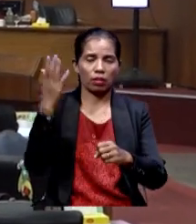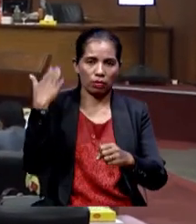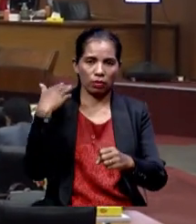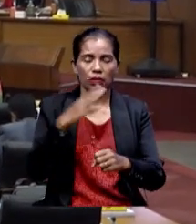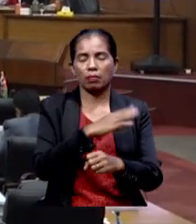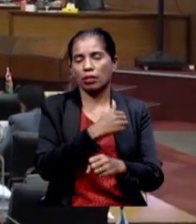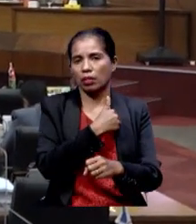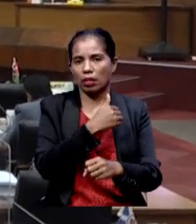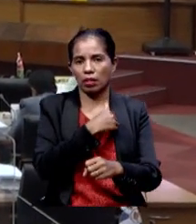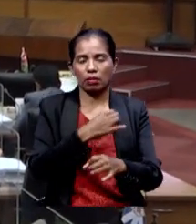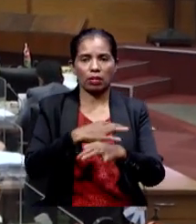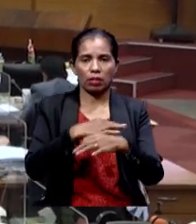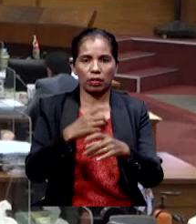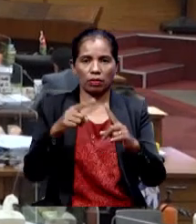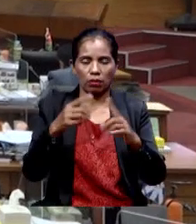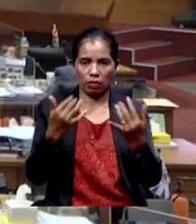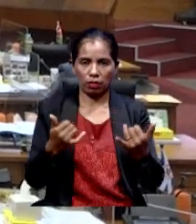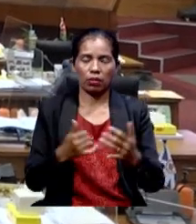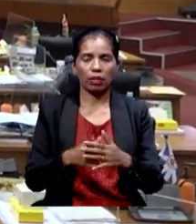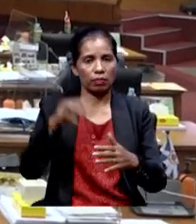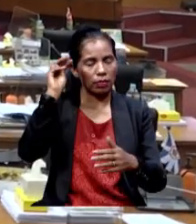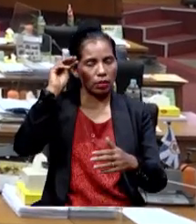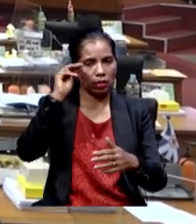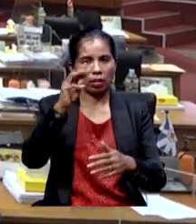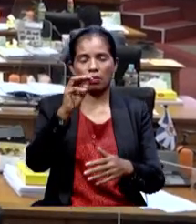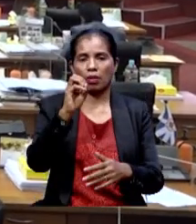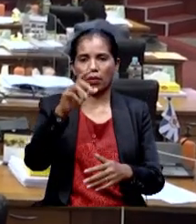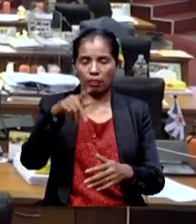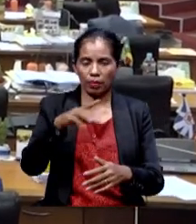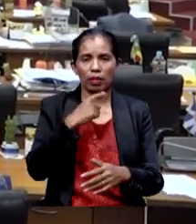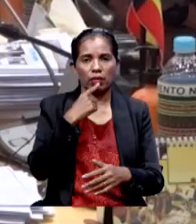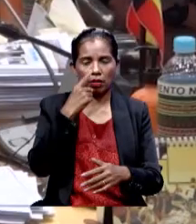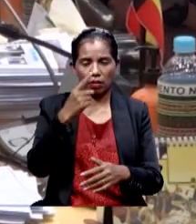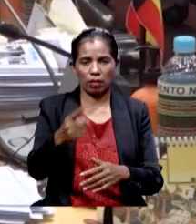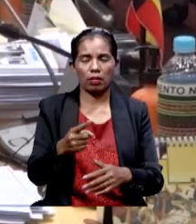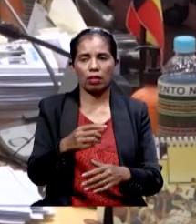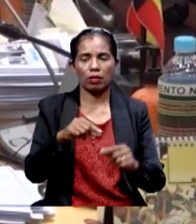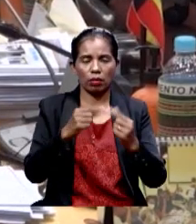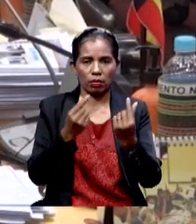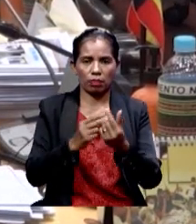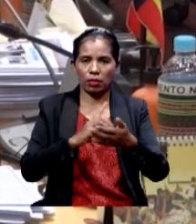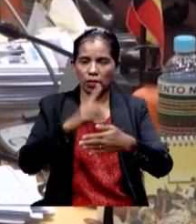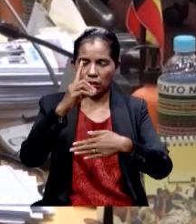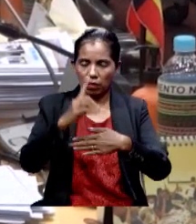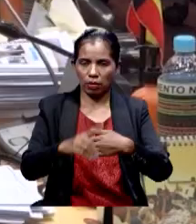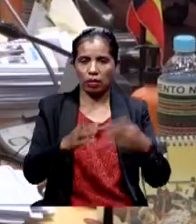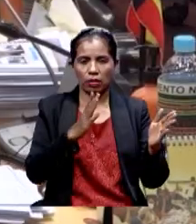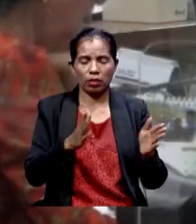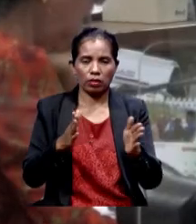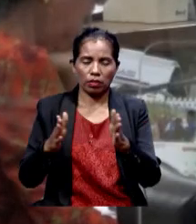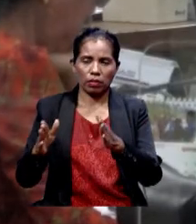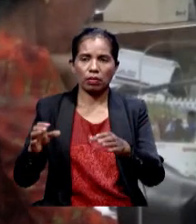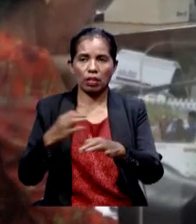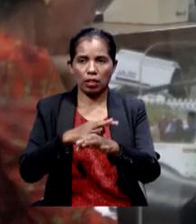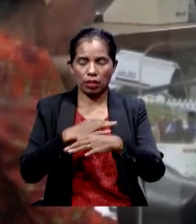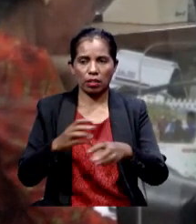sedau kadia to agora. Ministério Obras Públicas Abel Pires ateten, da daune, equipa desenvolve rela esforço ato hadia